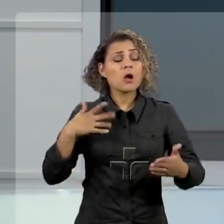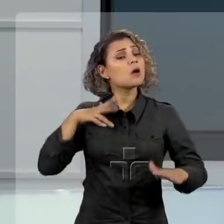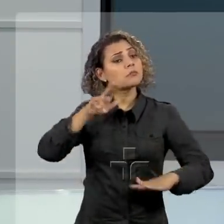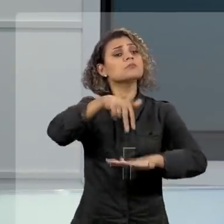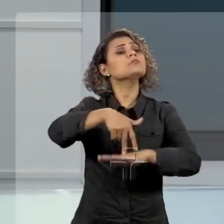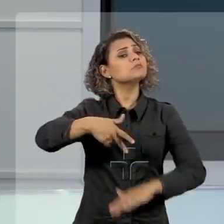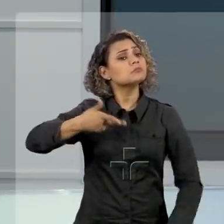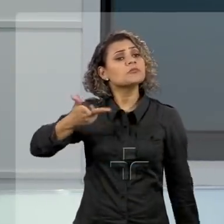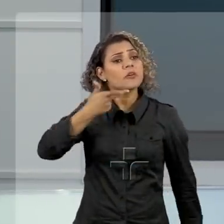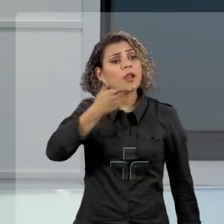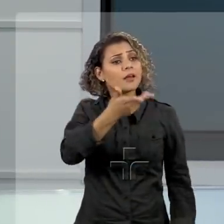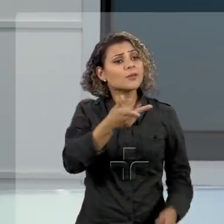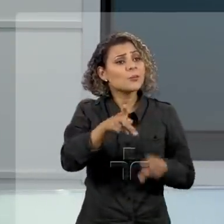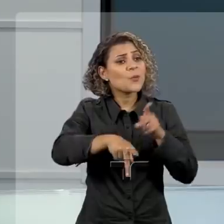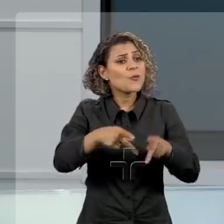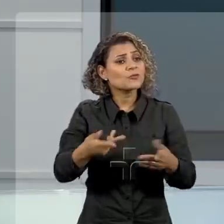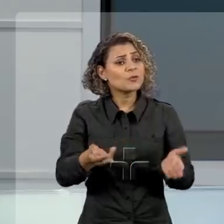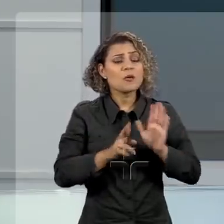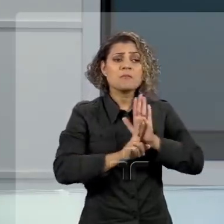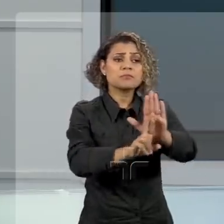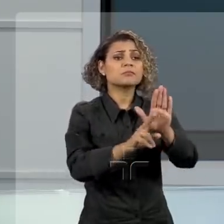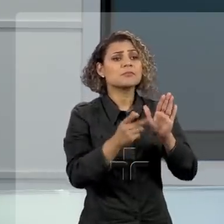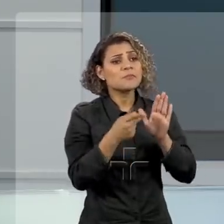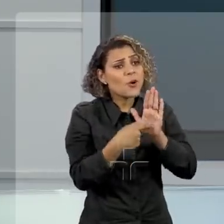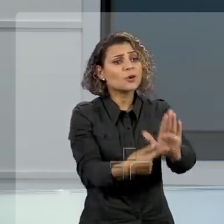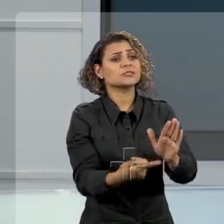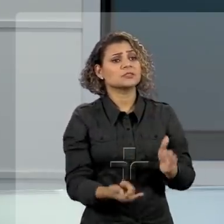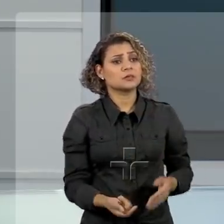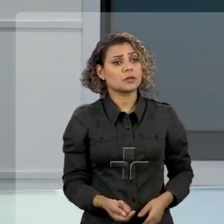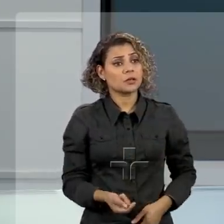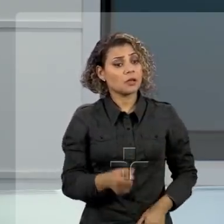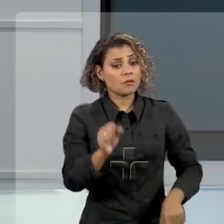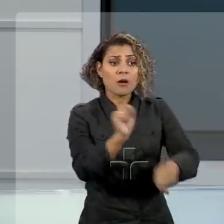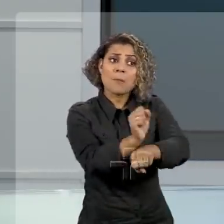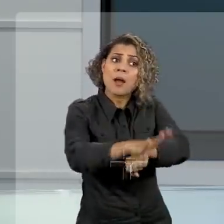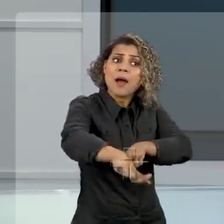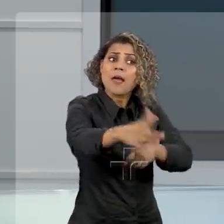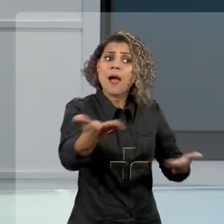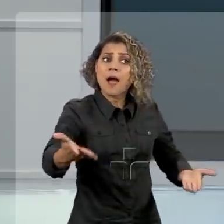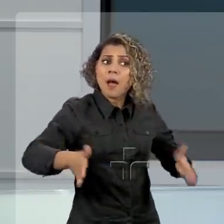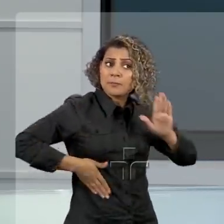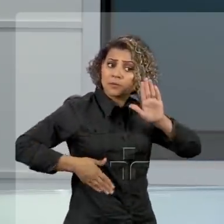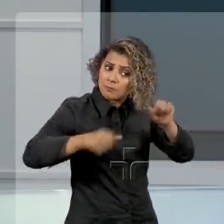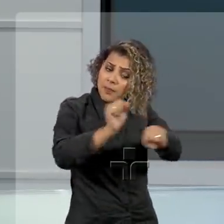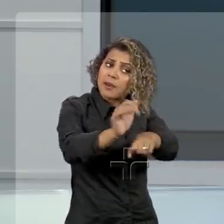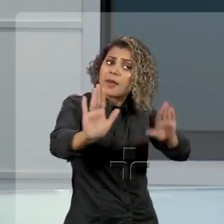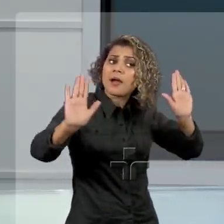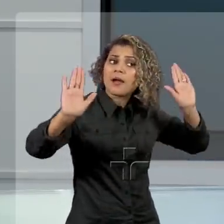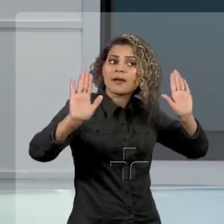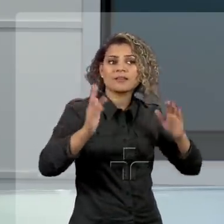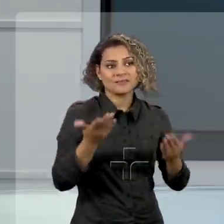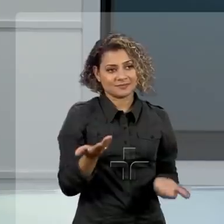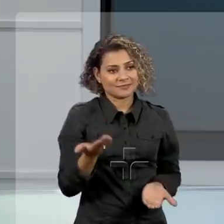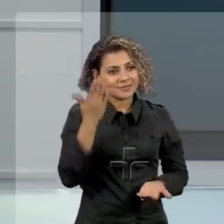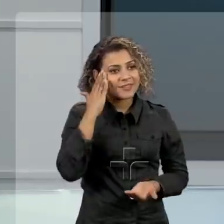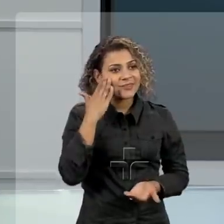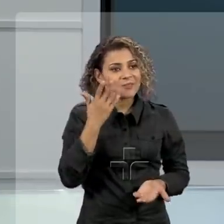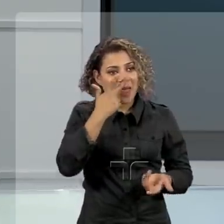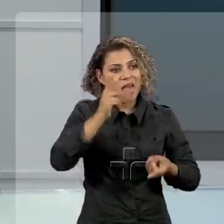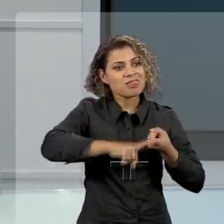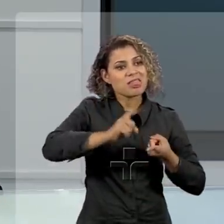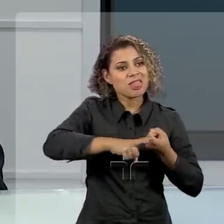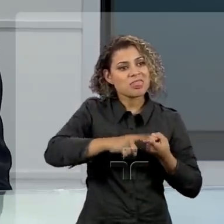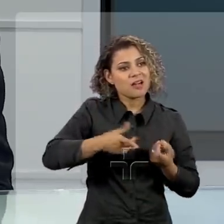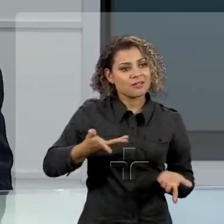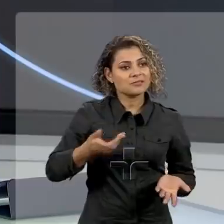da população. A população quer isso, que alguém diga, ó, vamos parar com isso. E se não parar, endurecer o discurso,